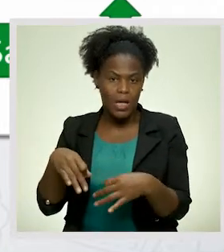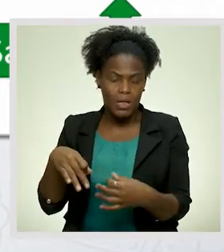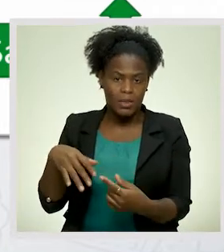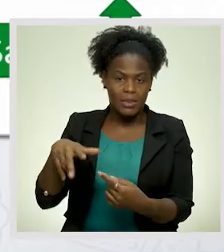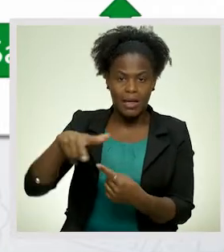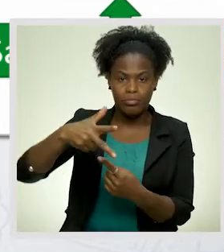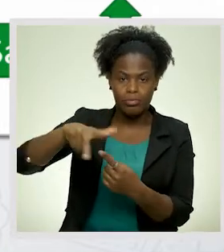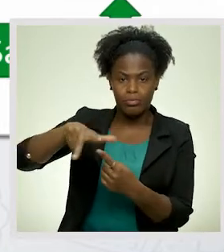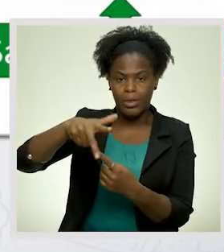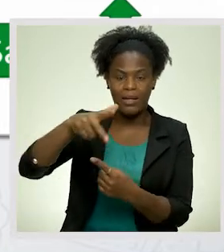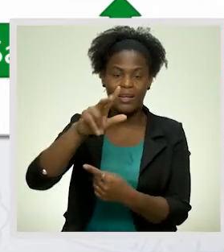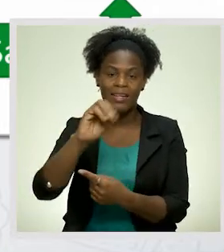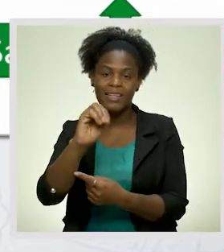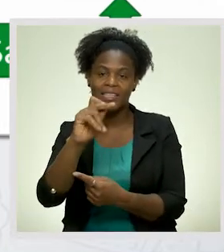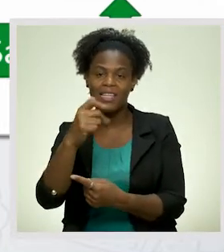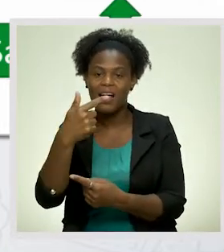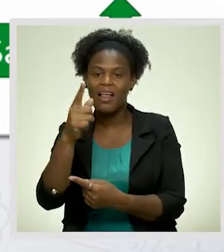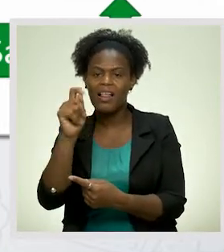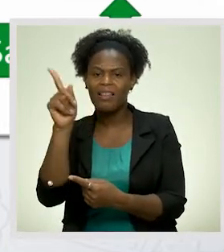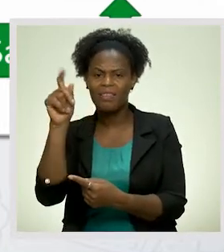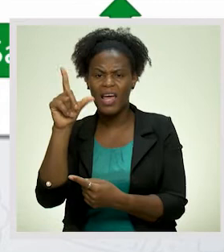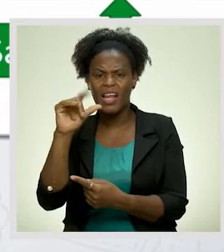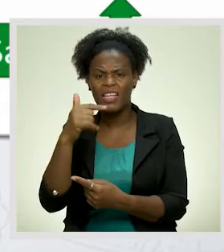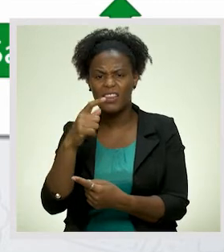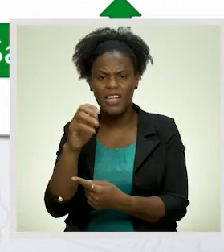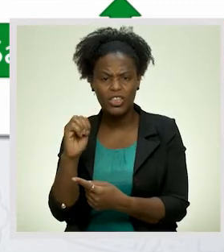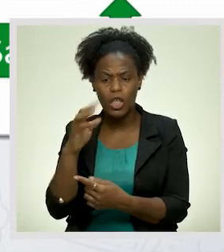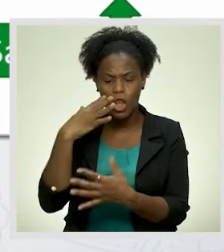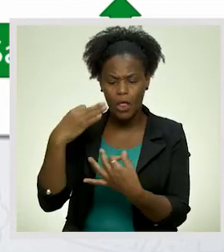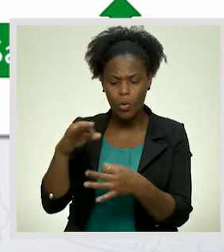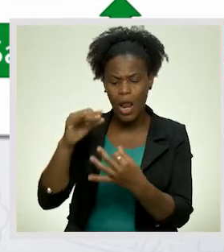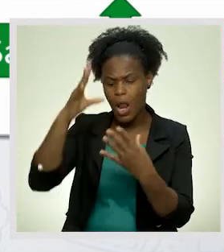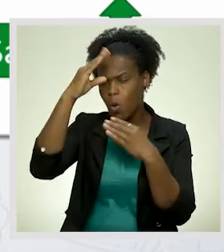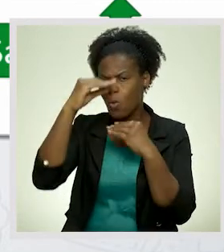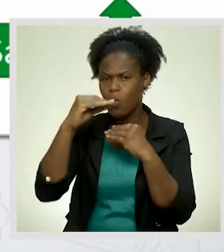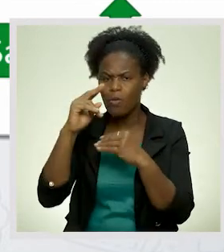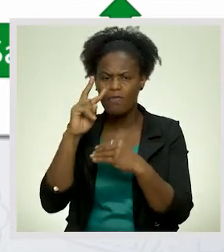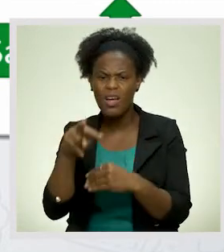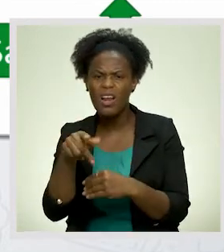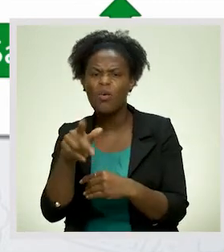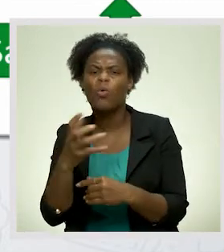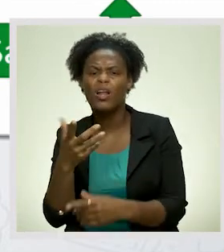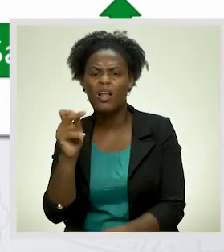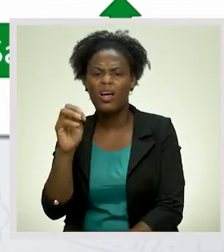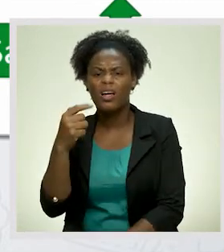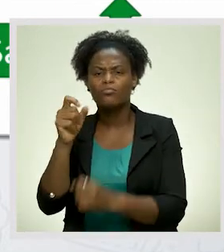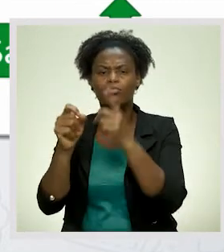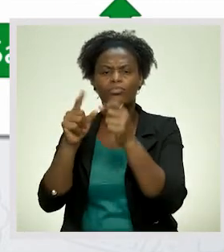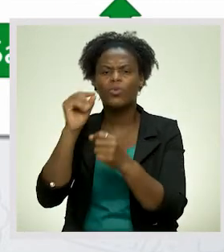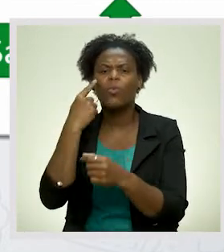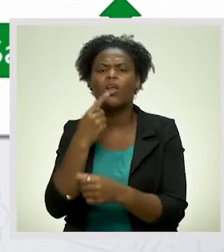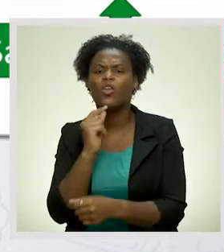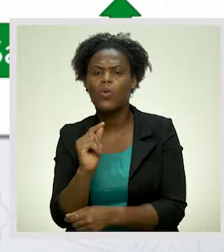na figura, eu acredito que todos conseguem identificar o astro que está ali representado.